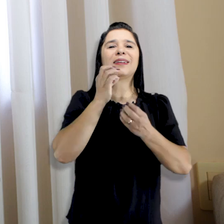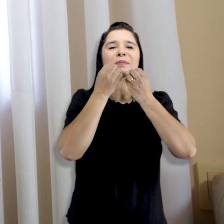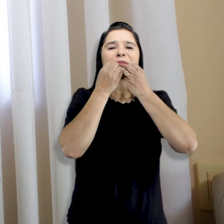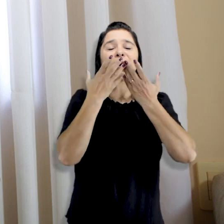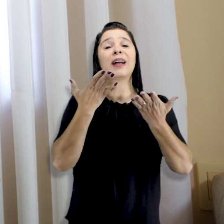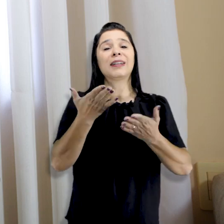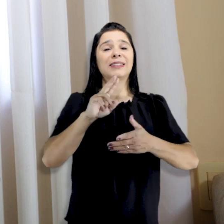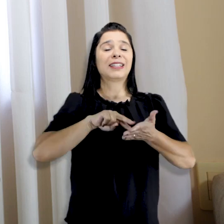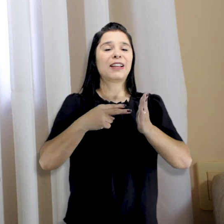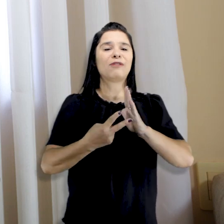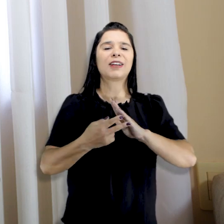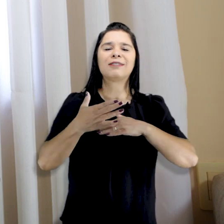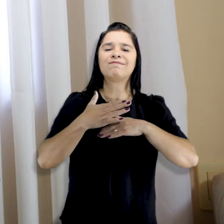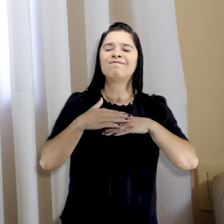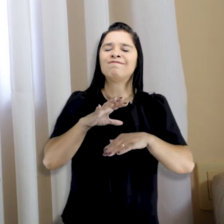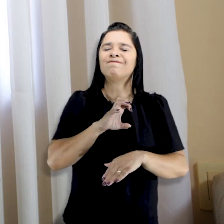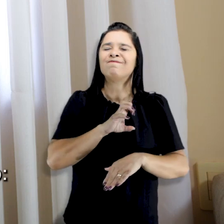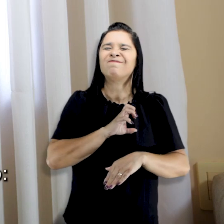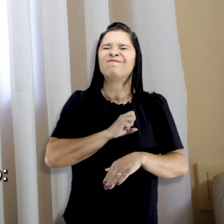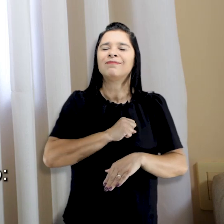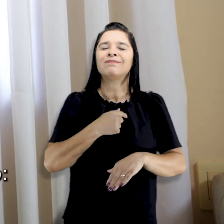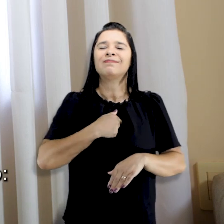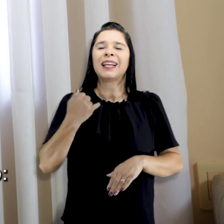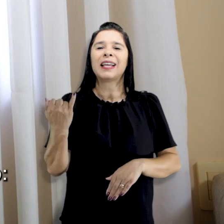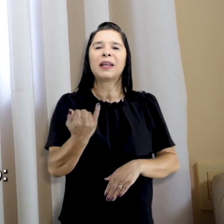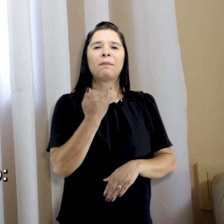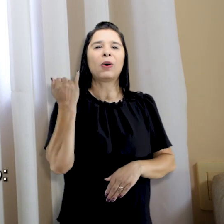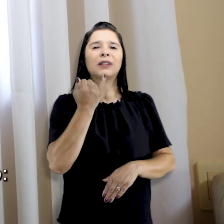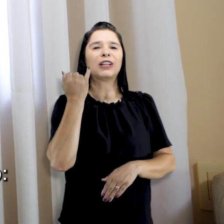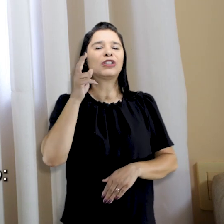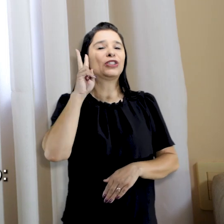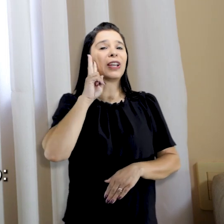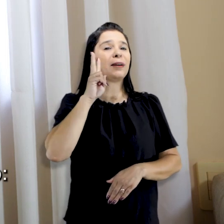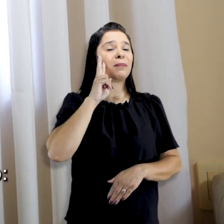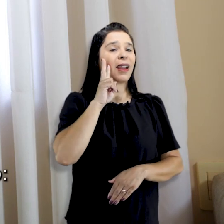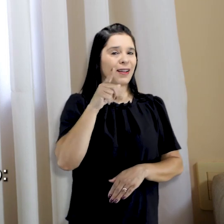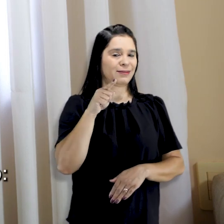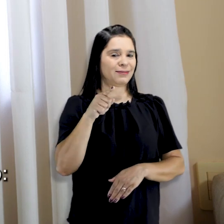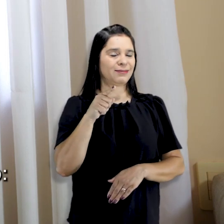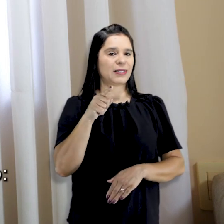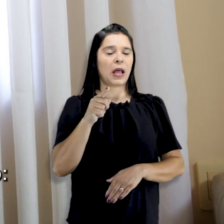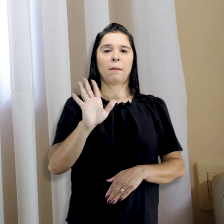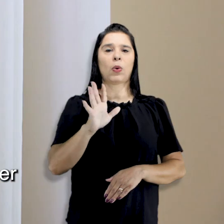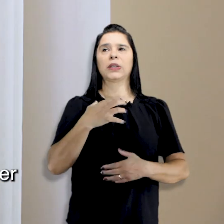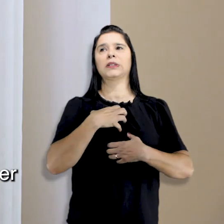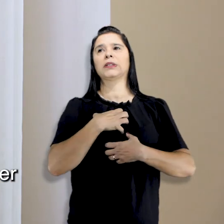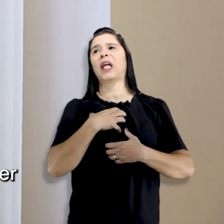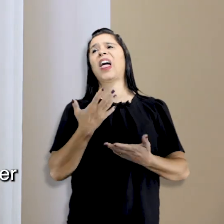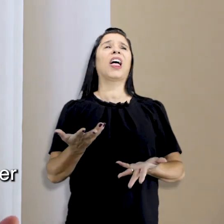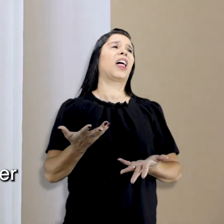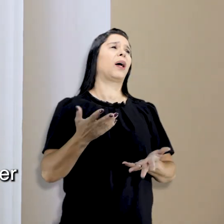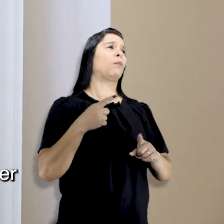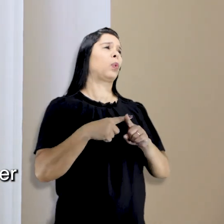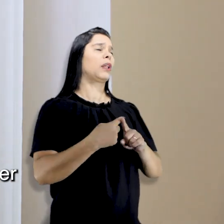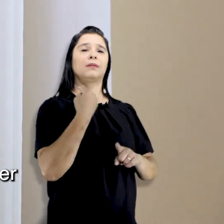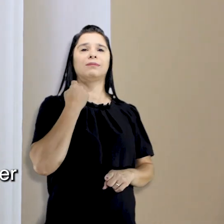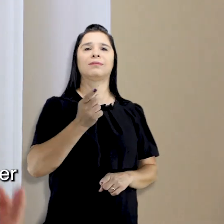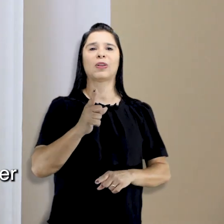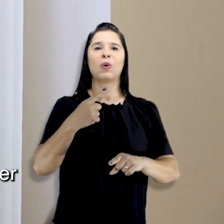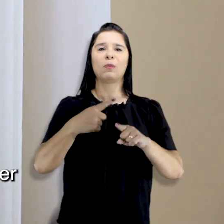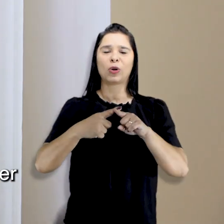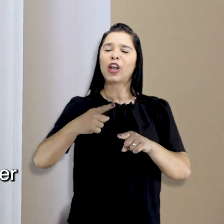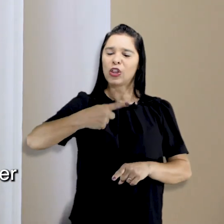essa importância de resgatar a história, mas não com esse sentimentalismo. Ah, é porque no passado... Não, é porque nós precisamos